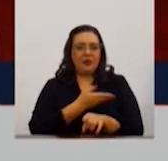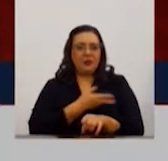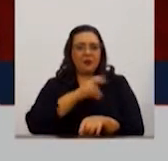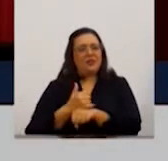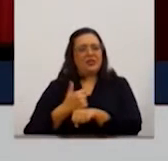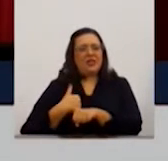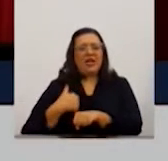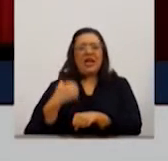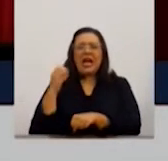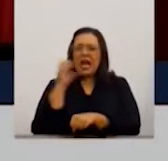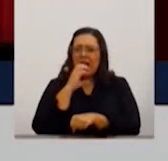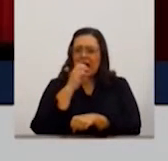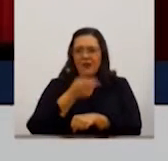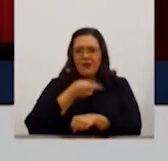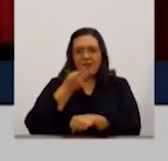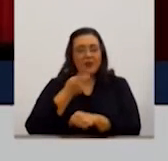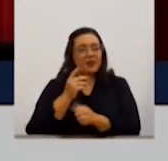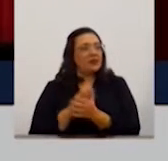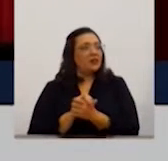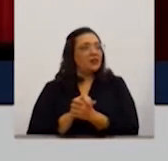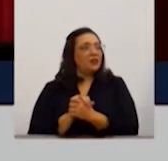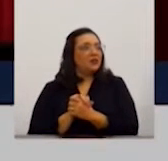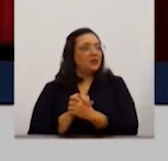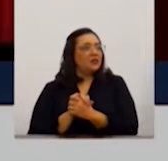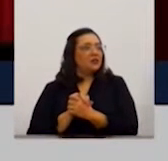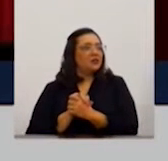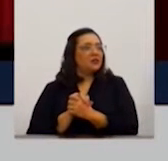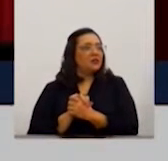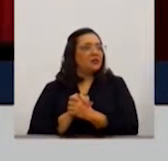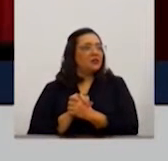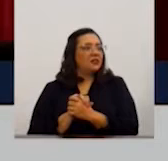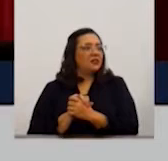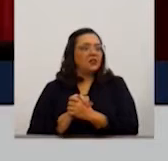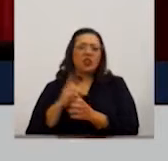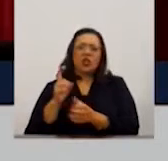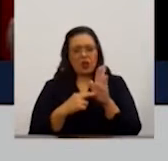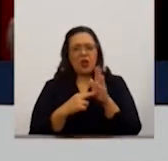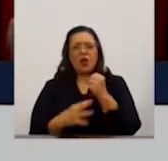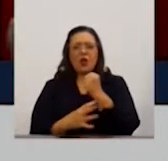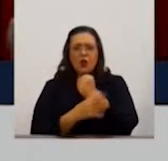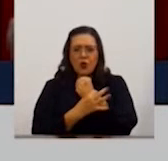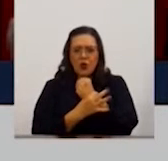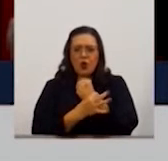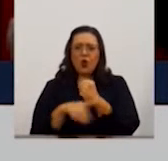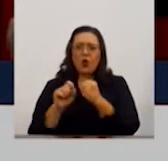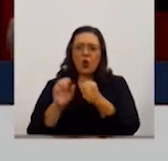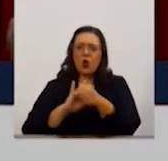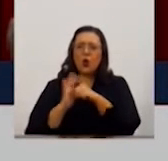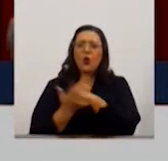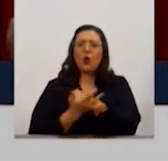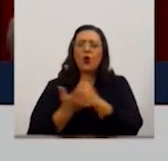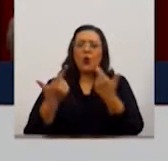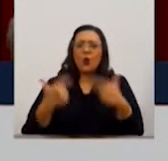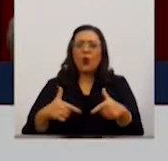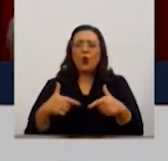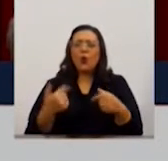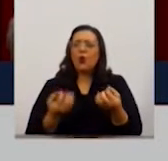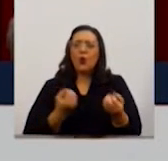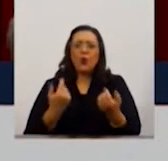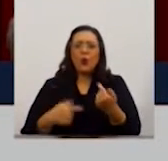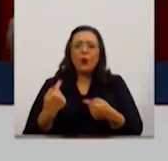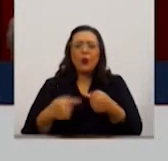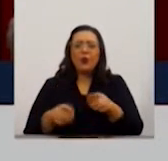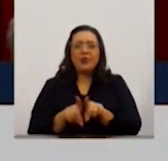tempos de fala para comentar pedidos de melhorias nos bairros e demandas da população. Uma das primeiras a discursar foi Sueli